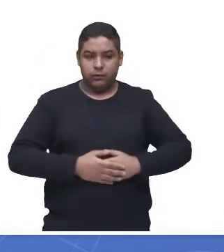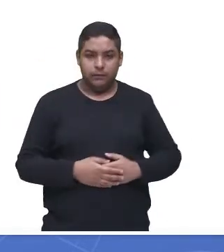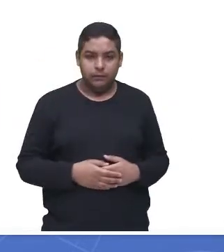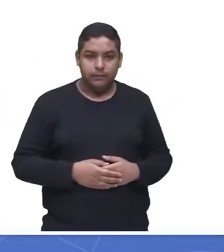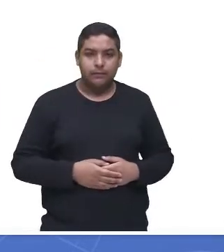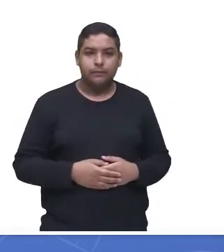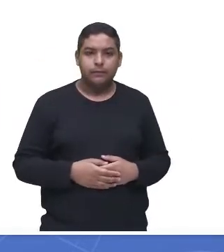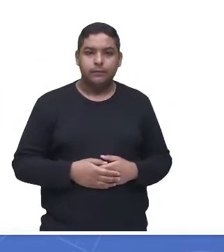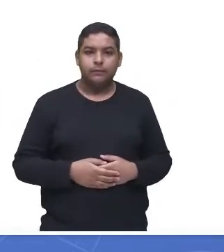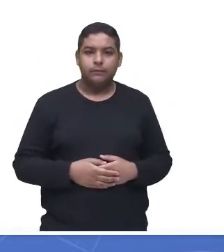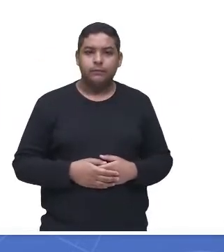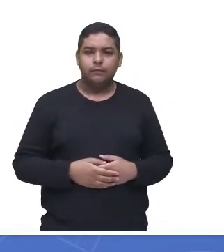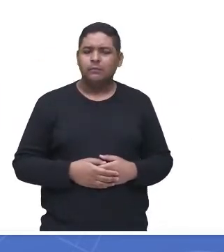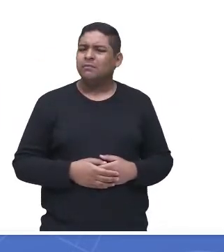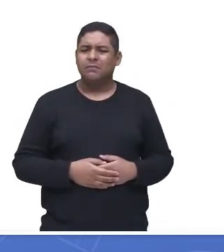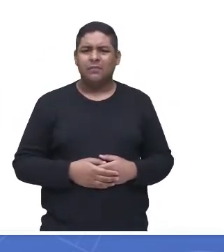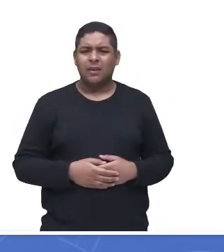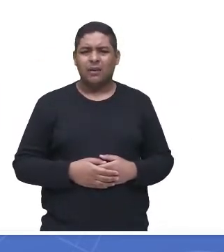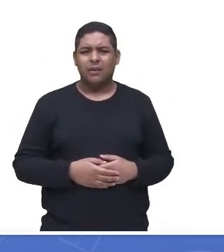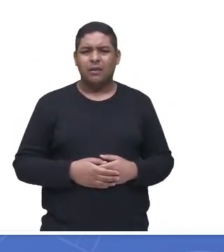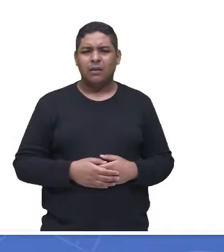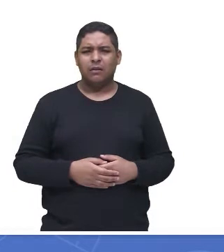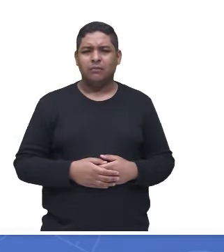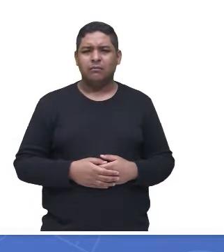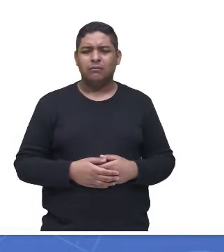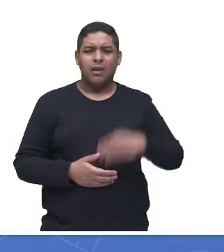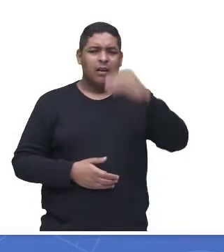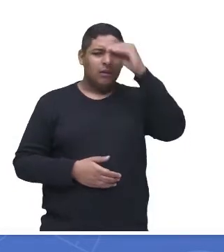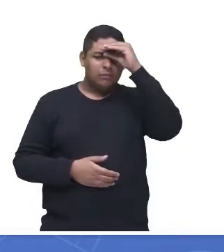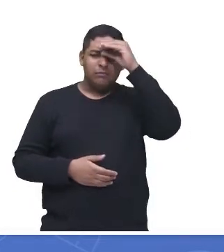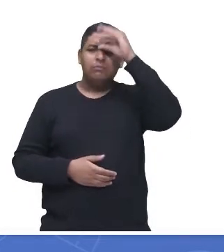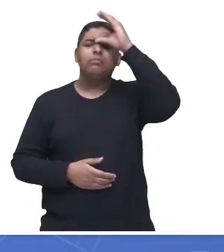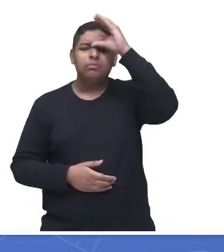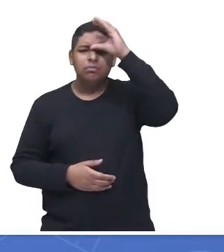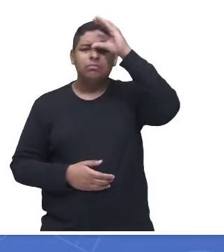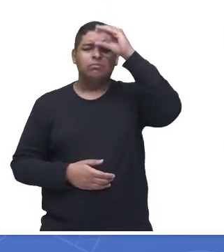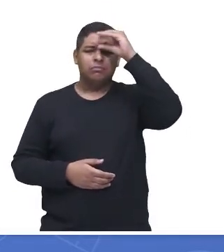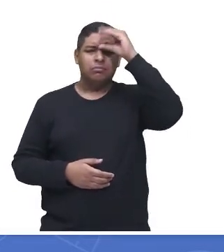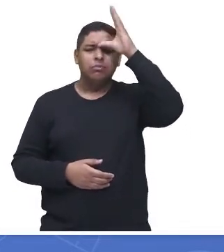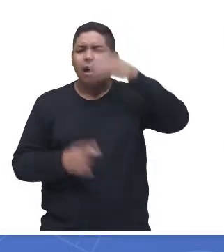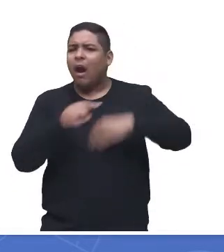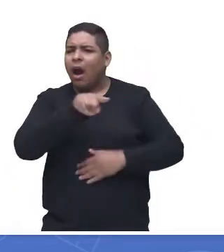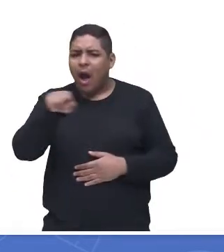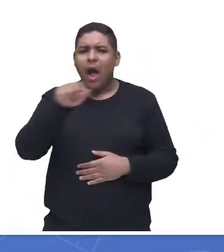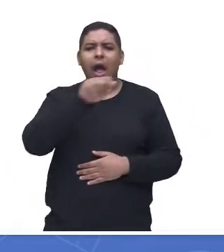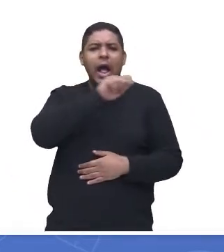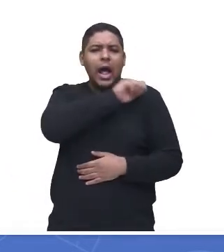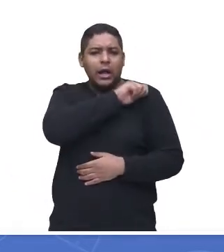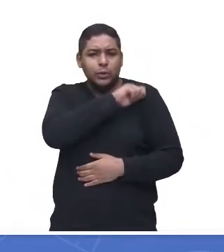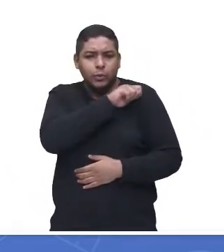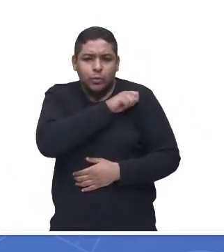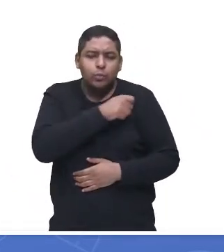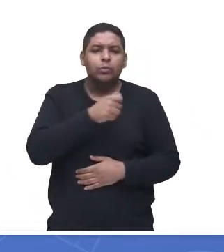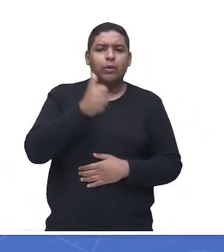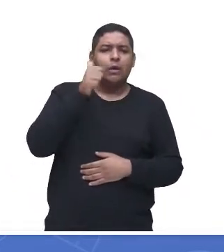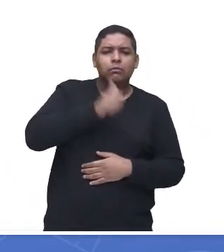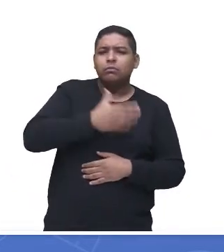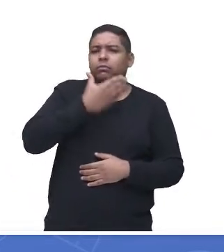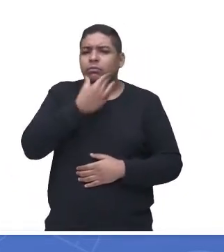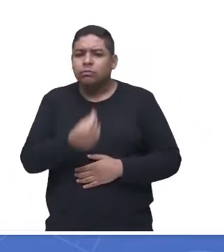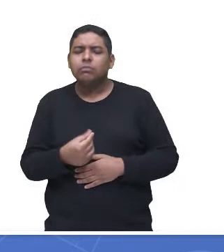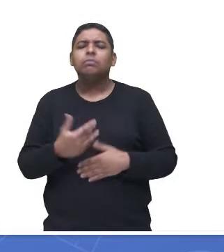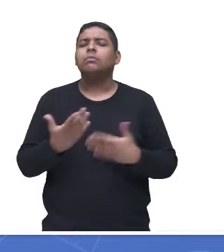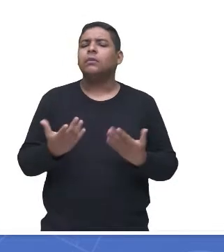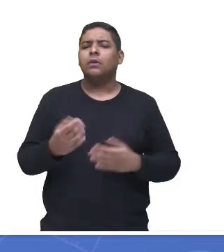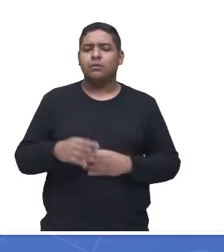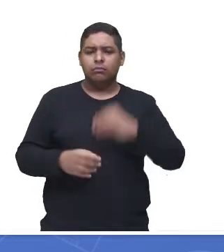ó. Como você vê, você, né? Cada aluno, cada aluna, como é que você vê, então, aí